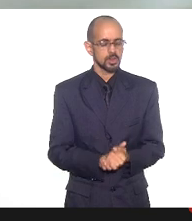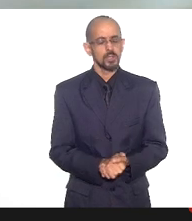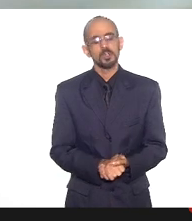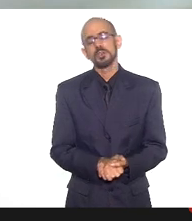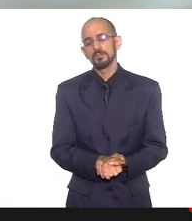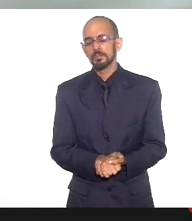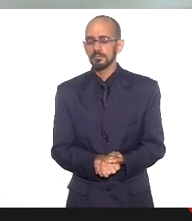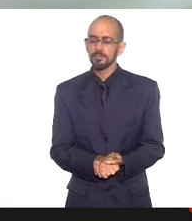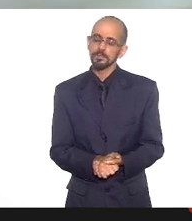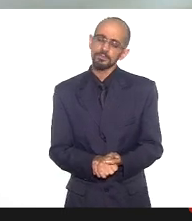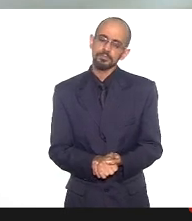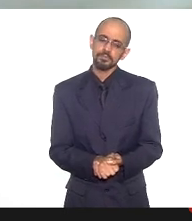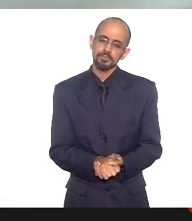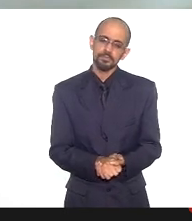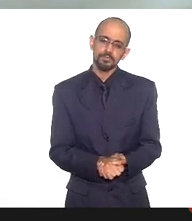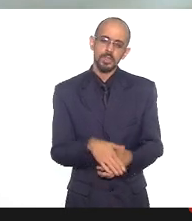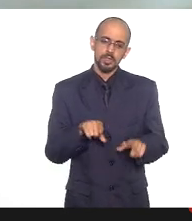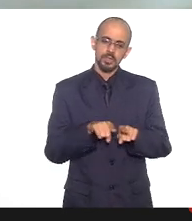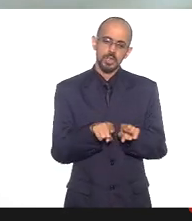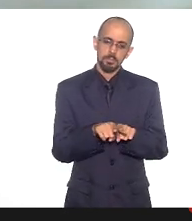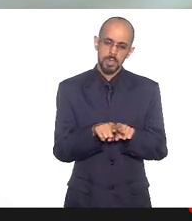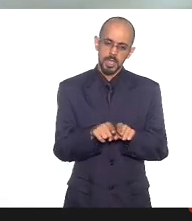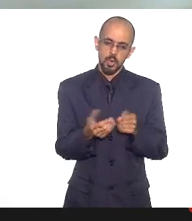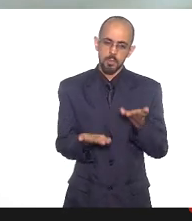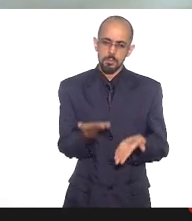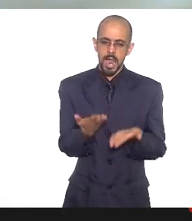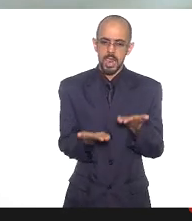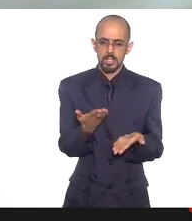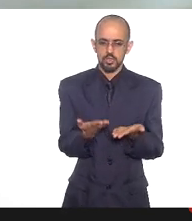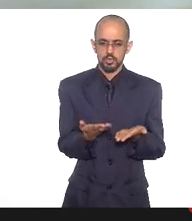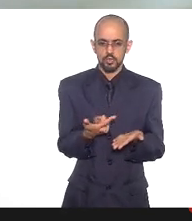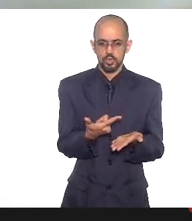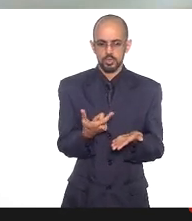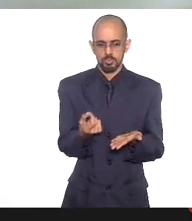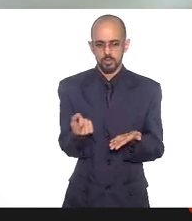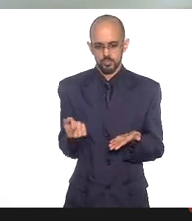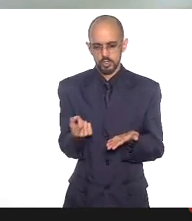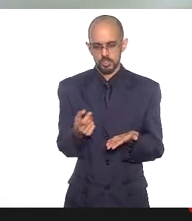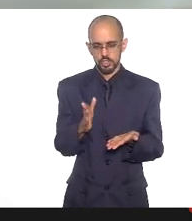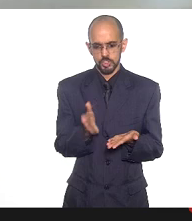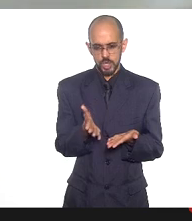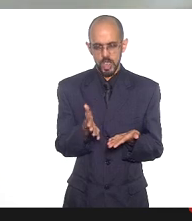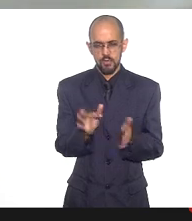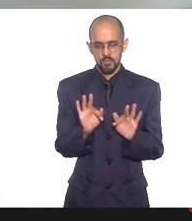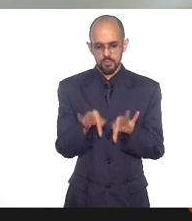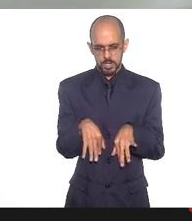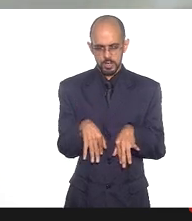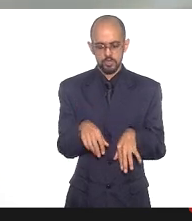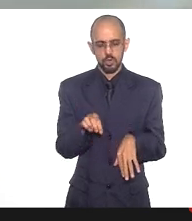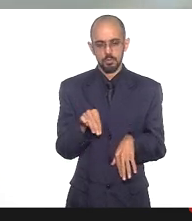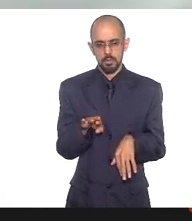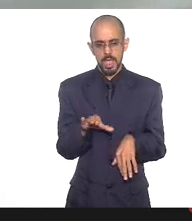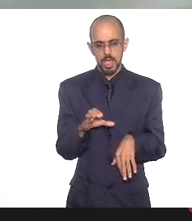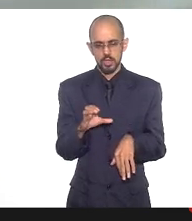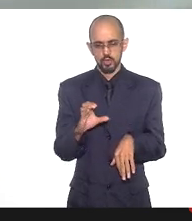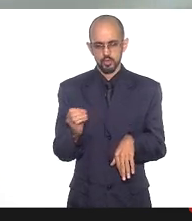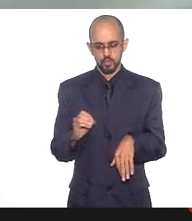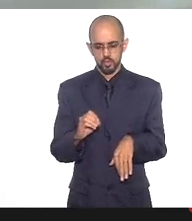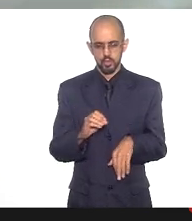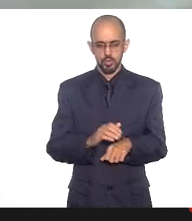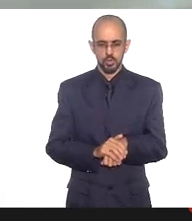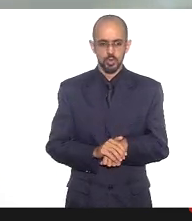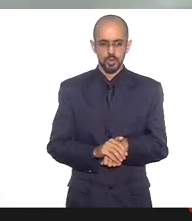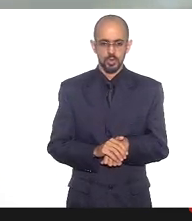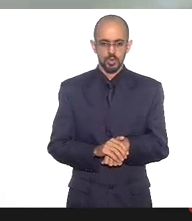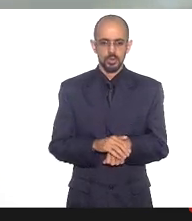e o balanço também de 2020, que já fechou, né, fecha em março, também